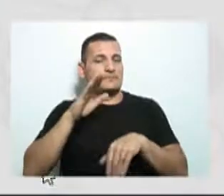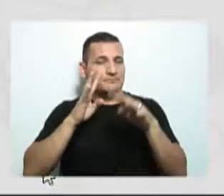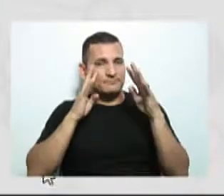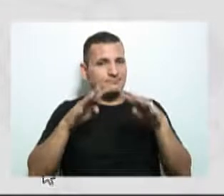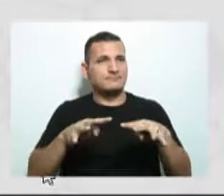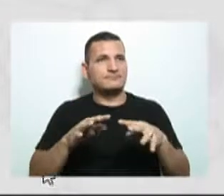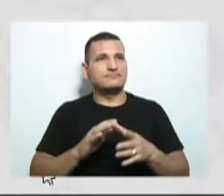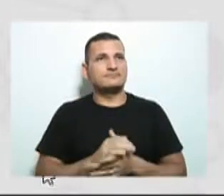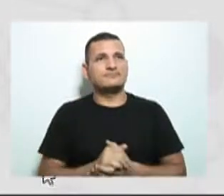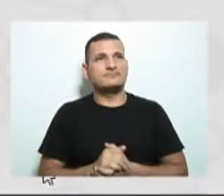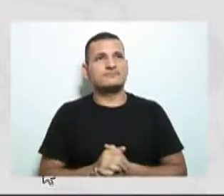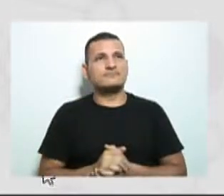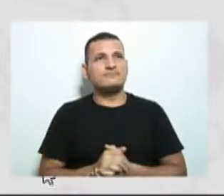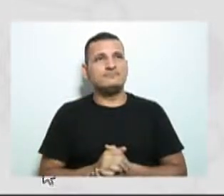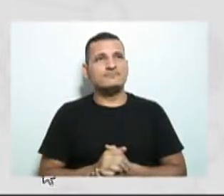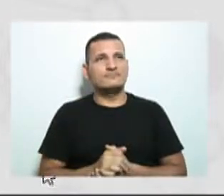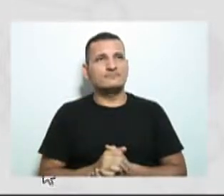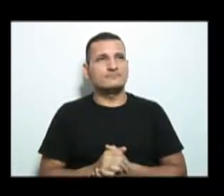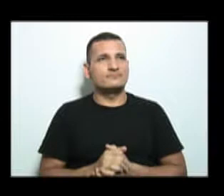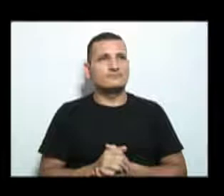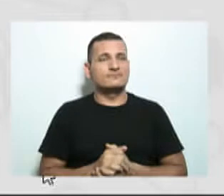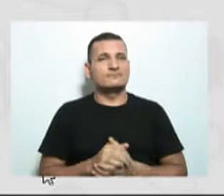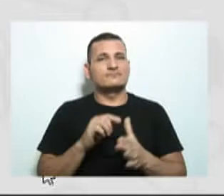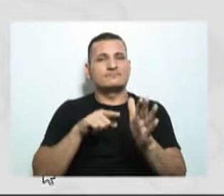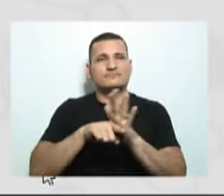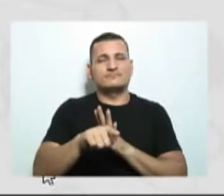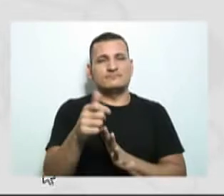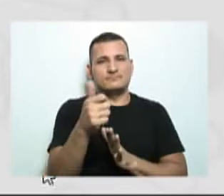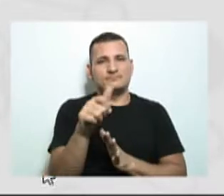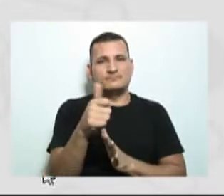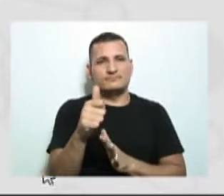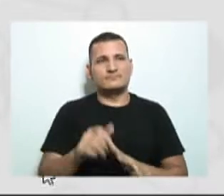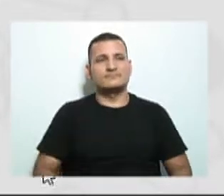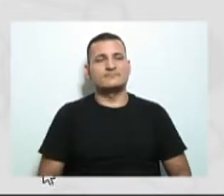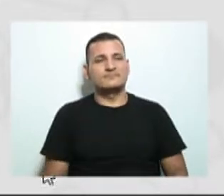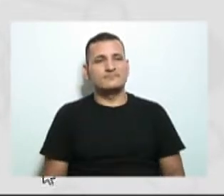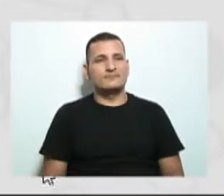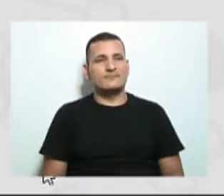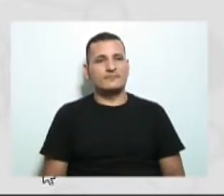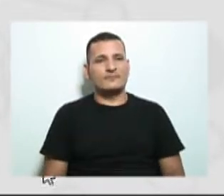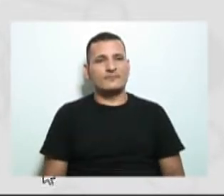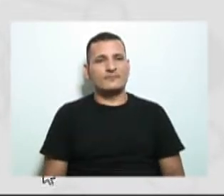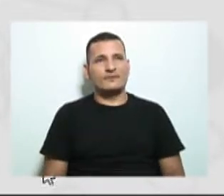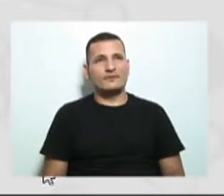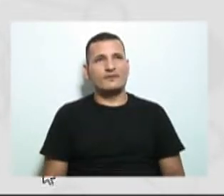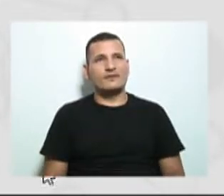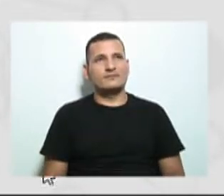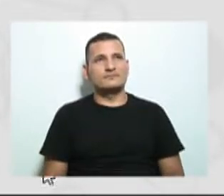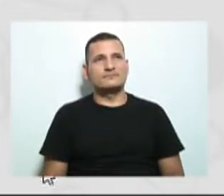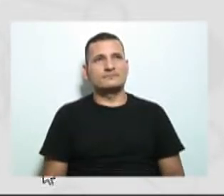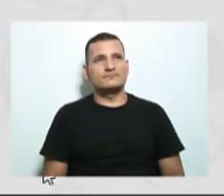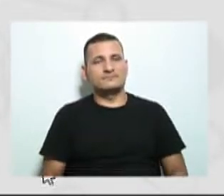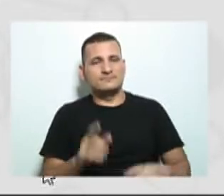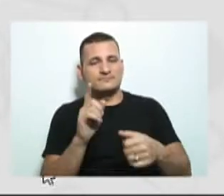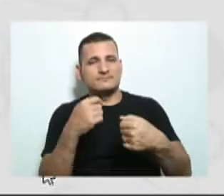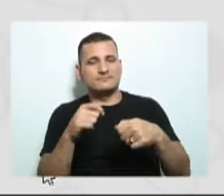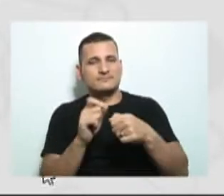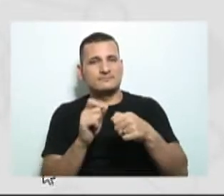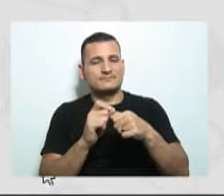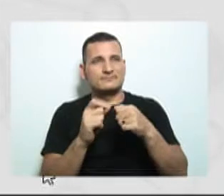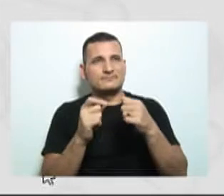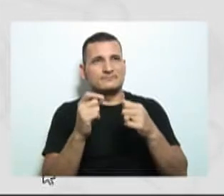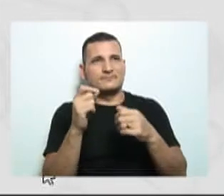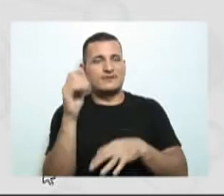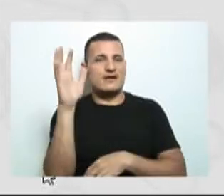quase finalizando aqui o nosso momento. Questão 11. Essa é complicada, hein? Essa tem que fazer até uma verificação na